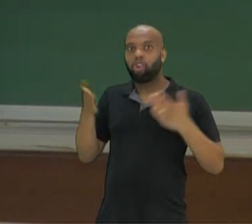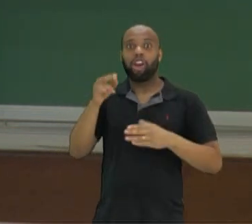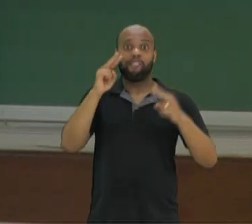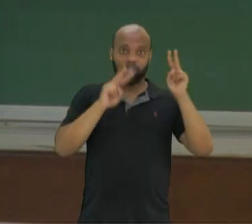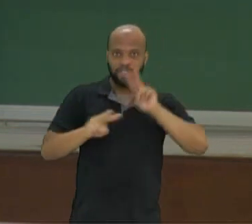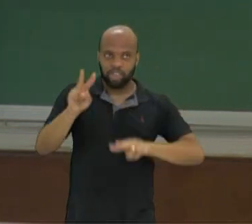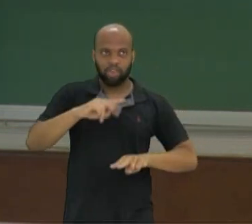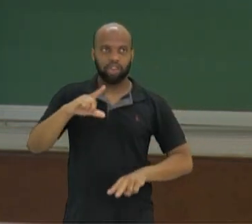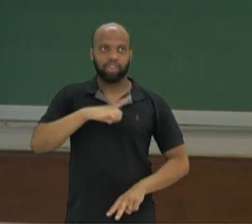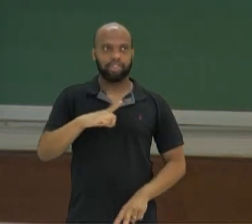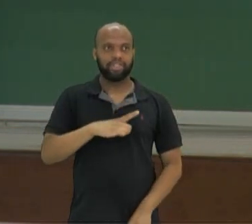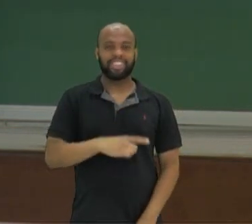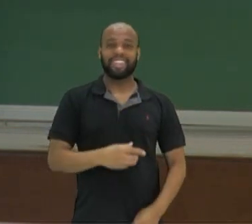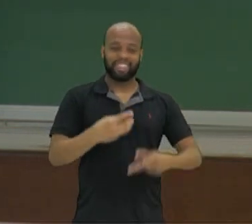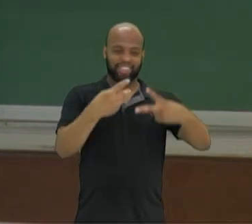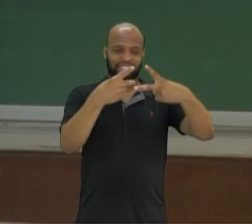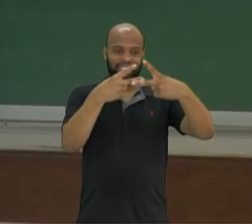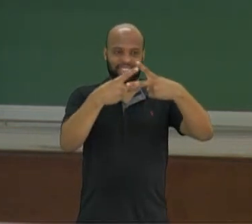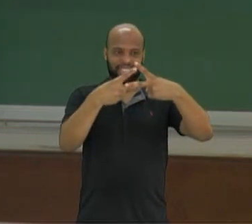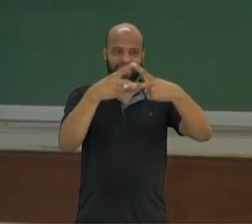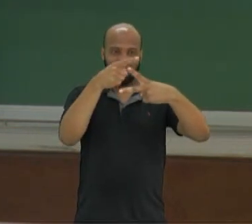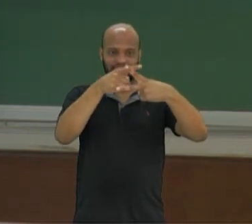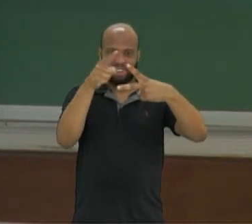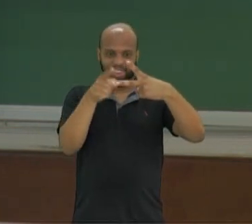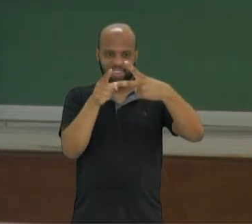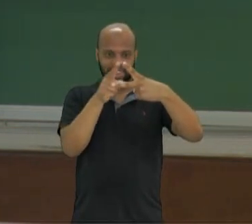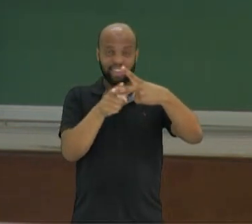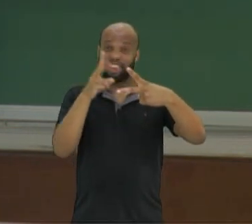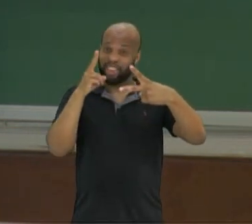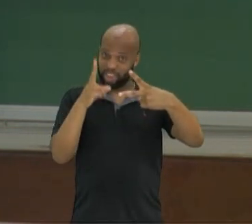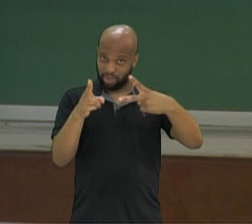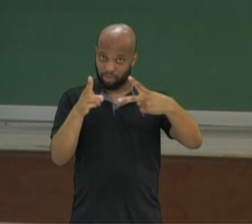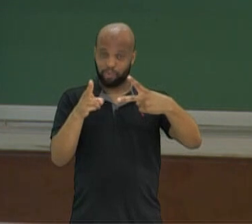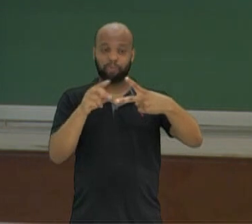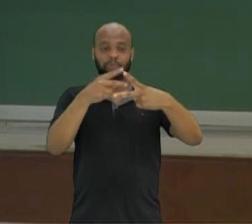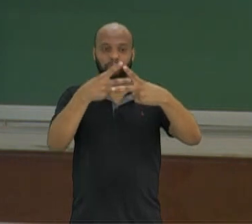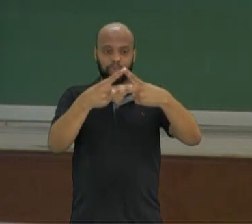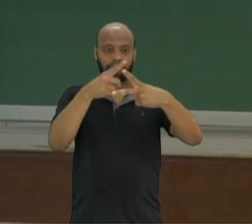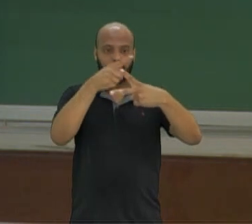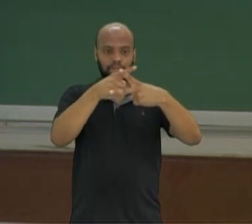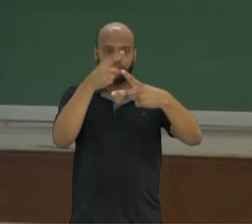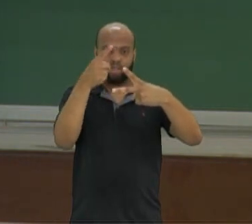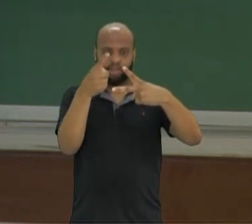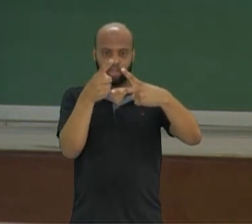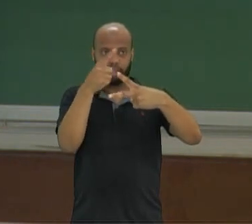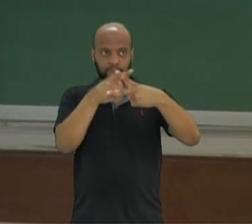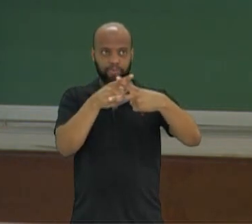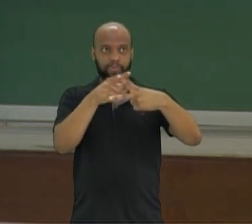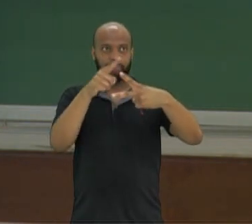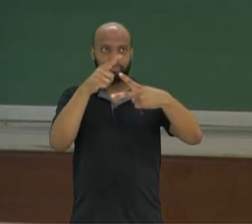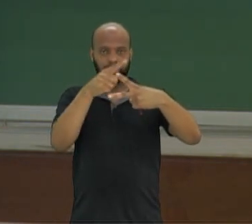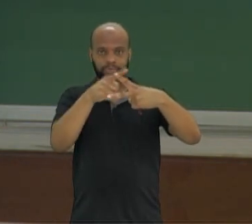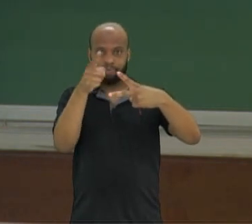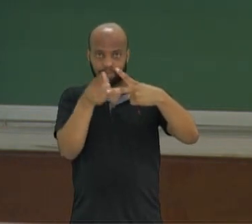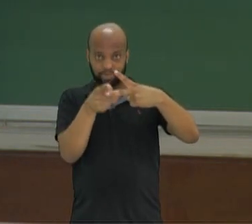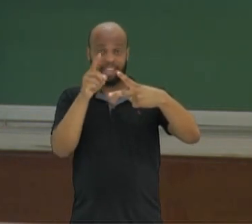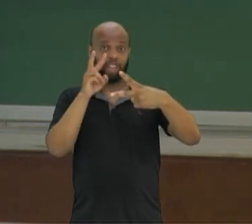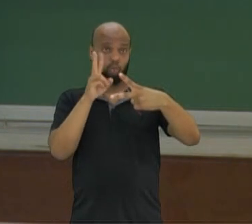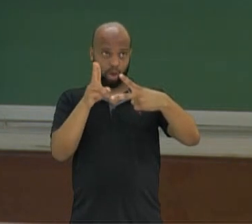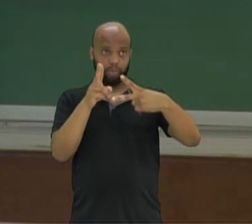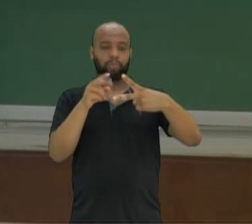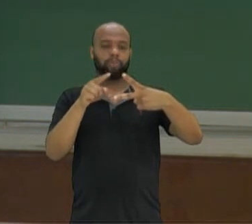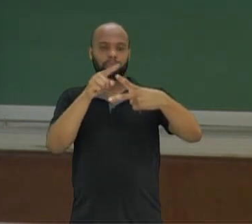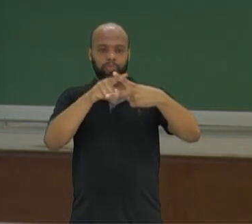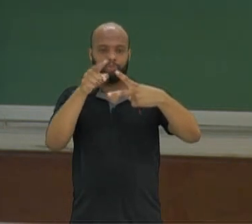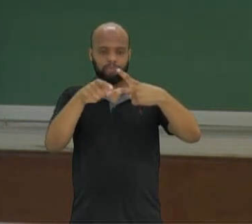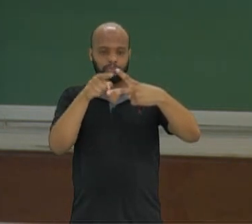visualmente, equiláteros, três lados iguais. Isósceles, dois lados iguais. E escalenos, os três lados diferentes, portanto, os três ângulos